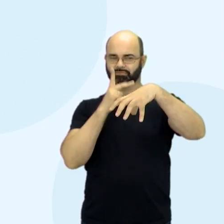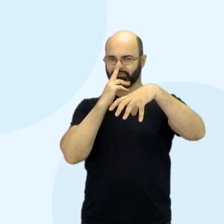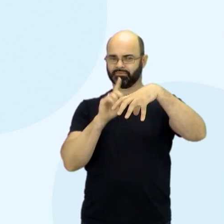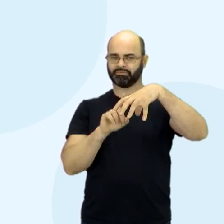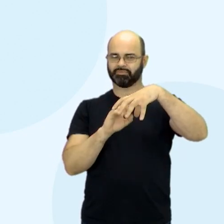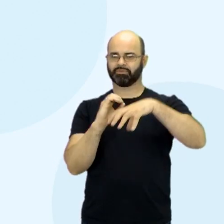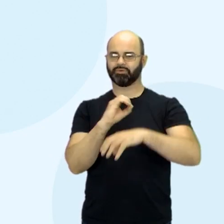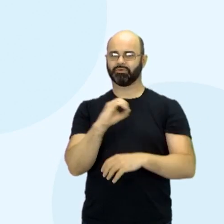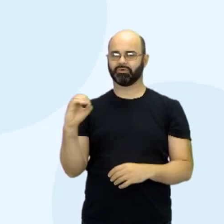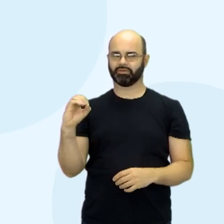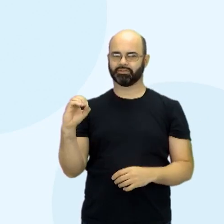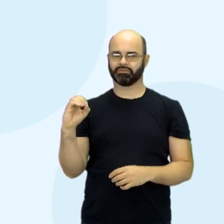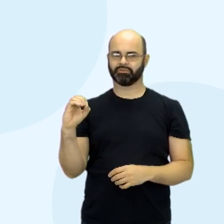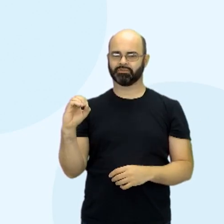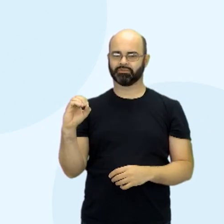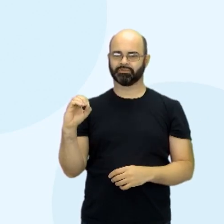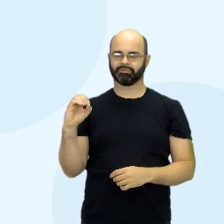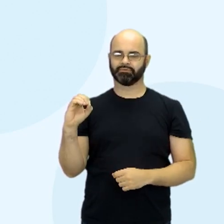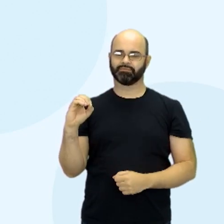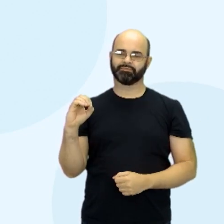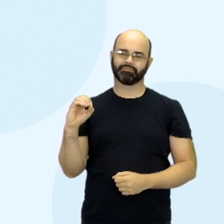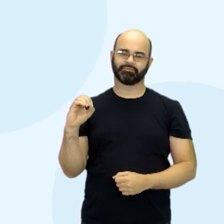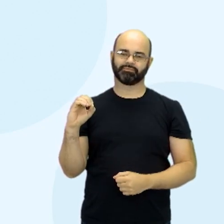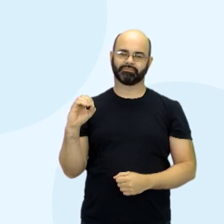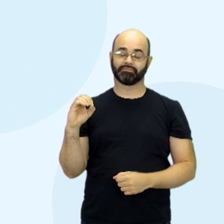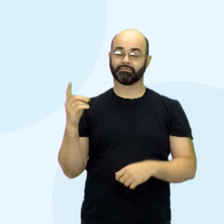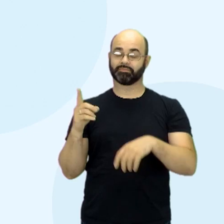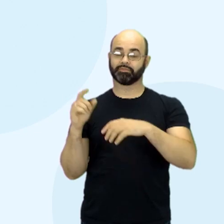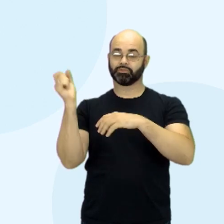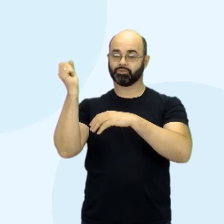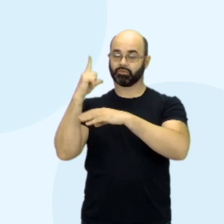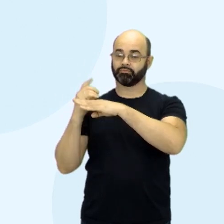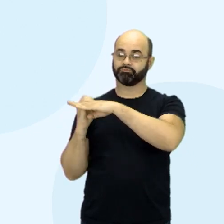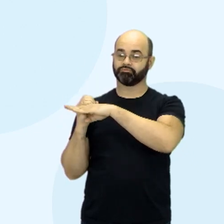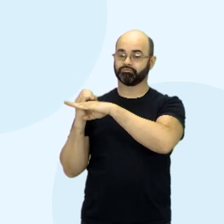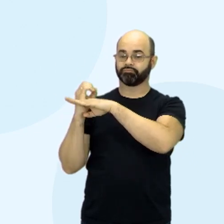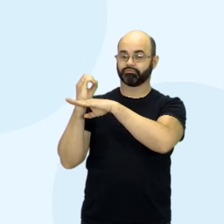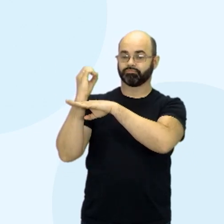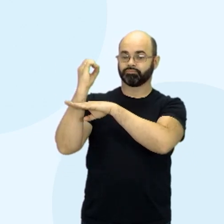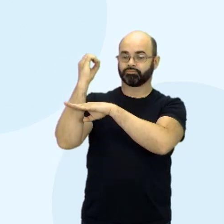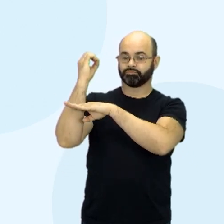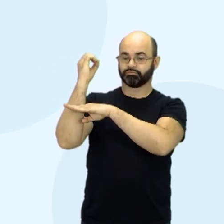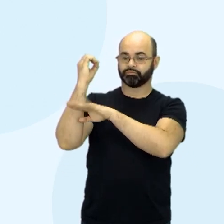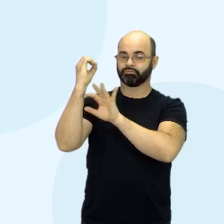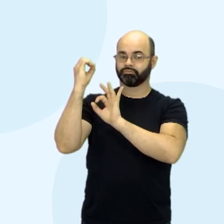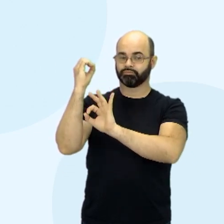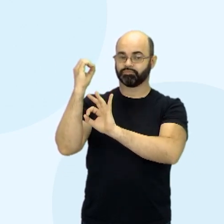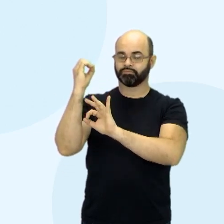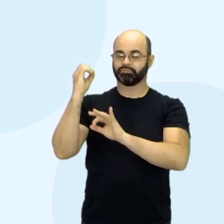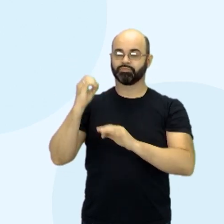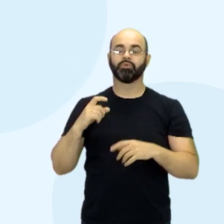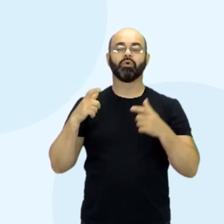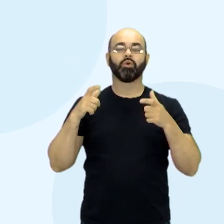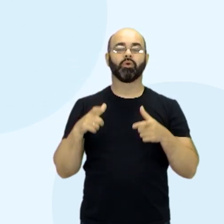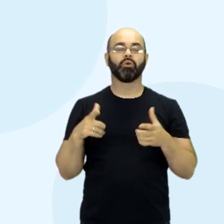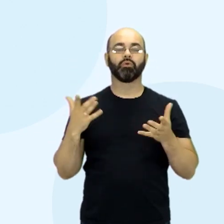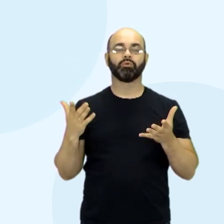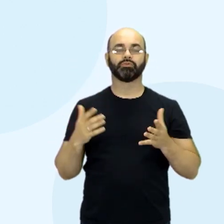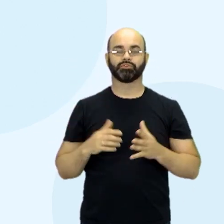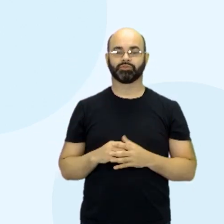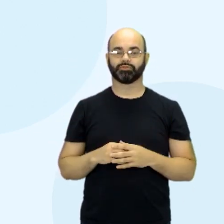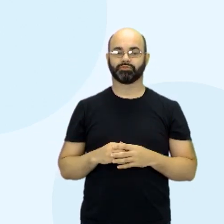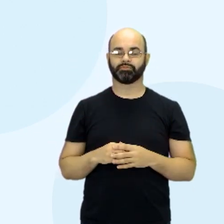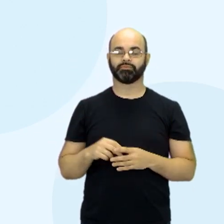oeste de ponto ele nasce tá bom Ó Será que ele nasce no ponto cardeal